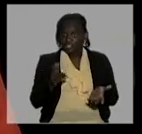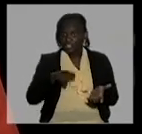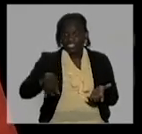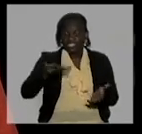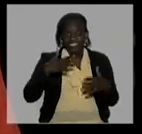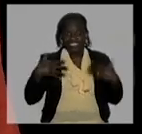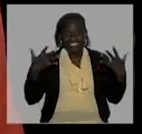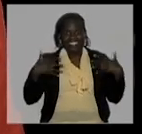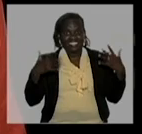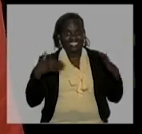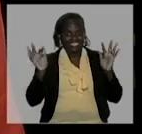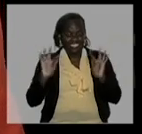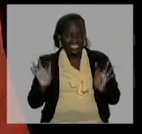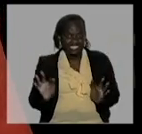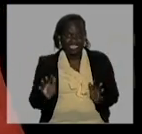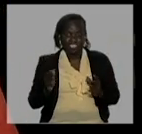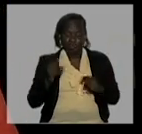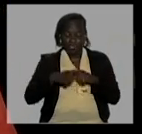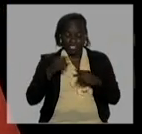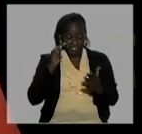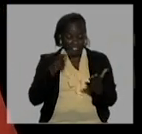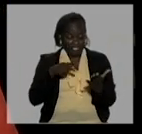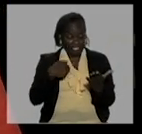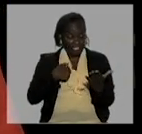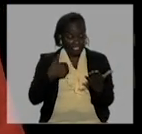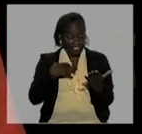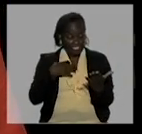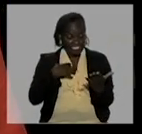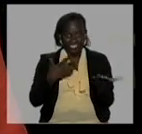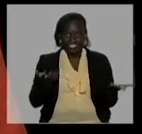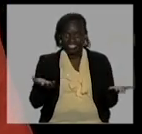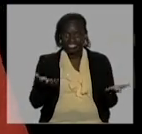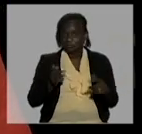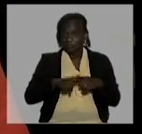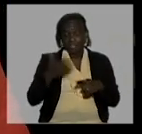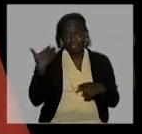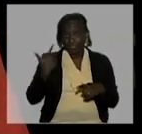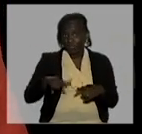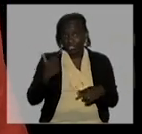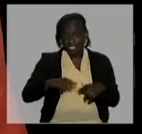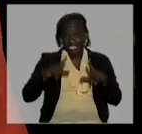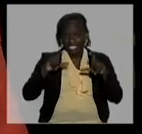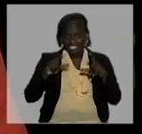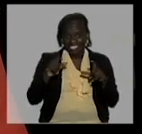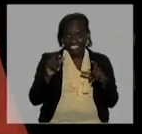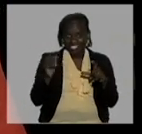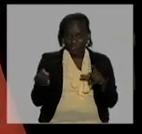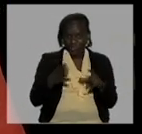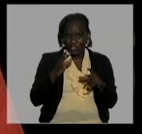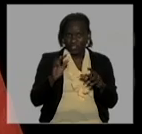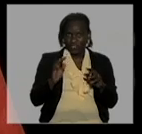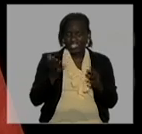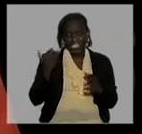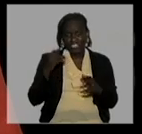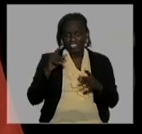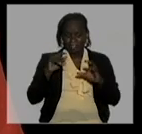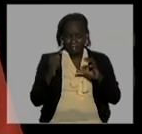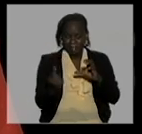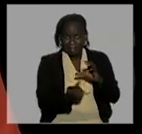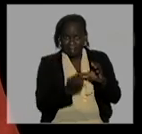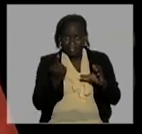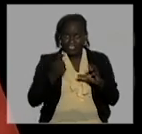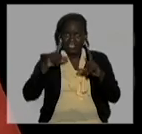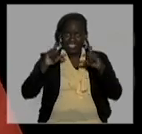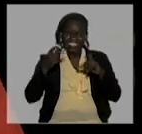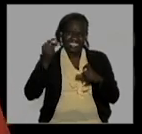criança, assim. Era uma felicidade muito grande ela se ver retratada, porque não tinha ainda câmera digital, era tudo